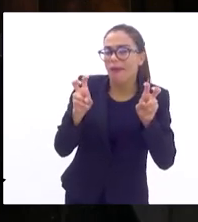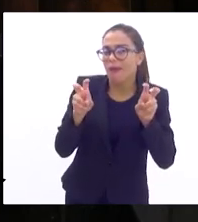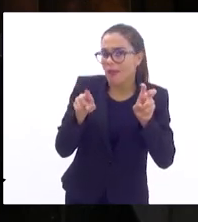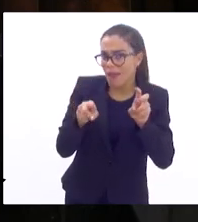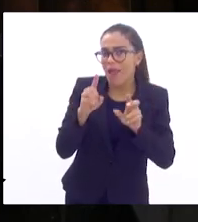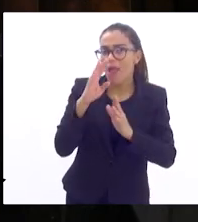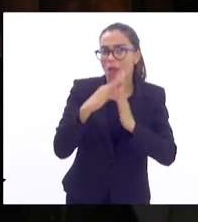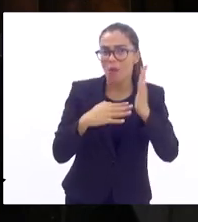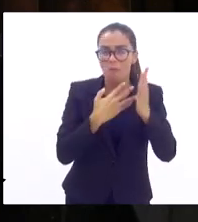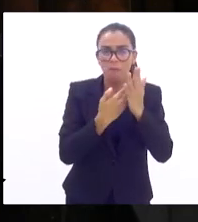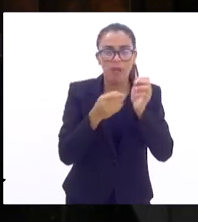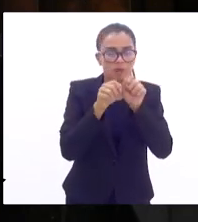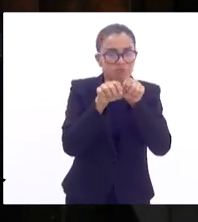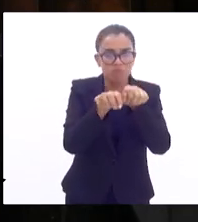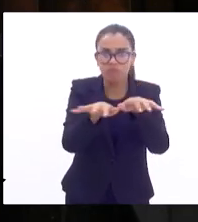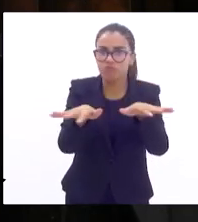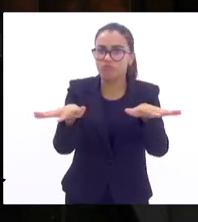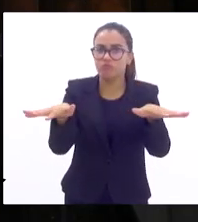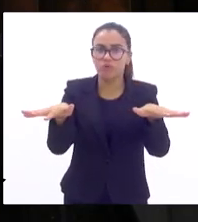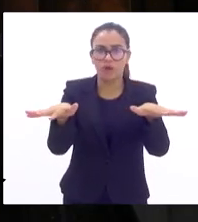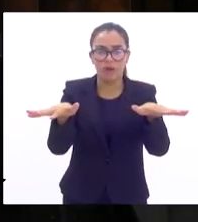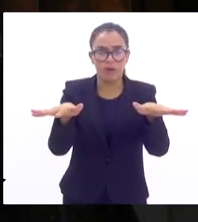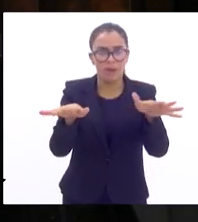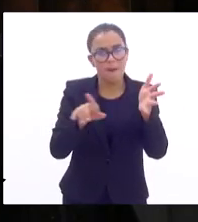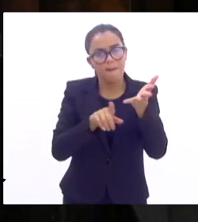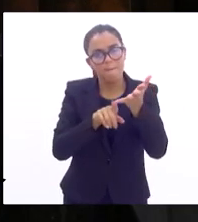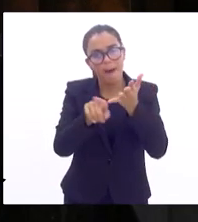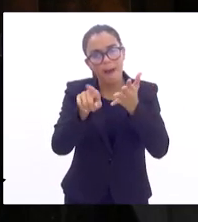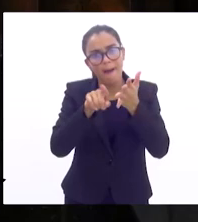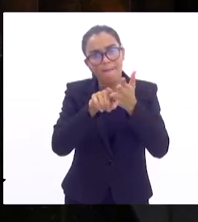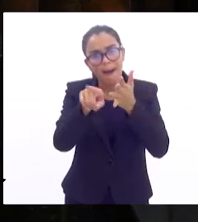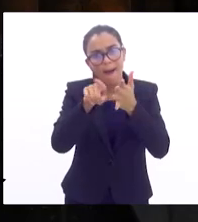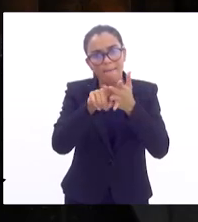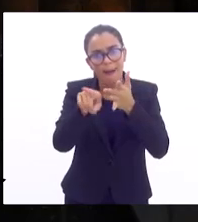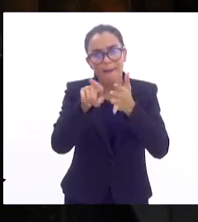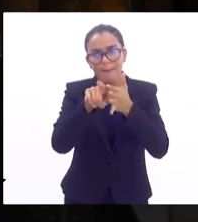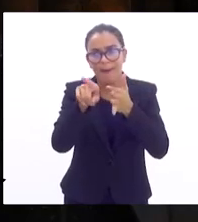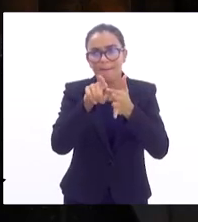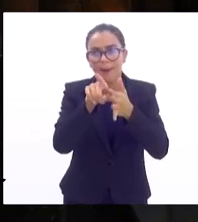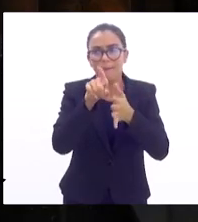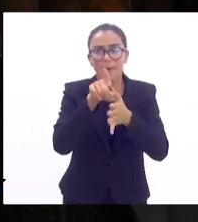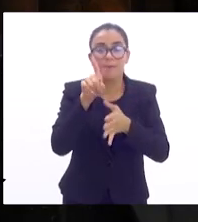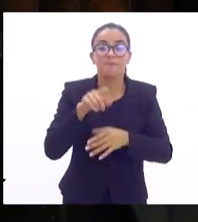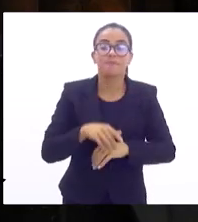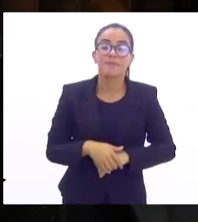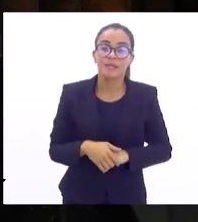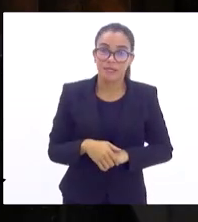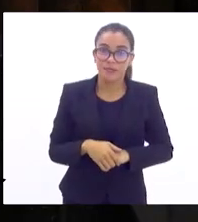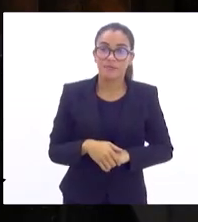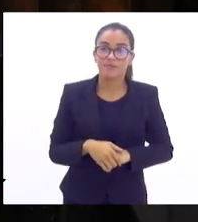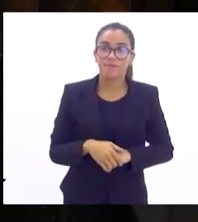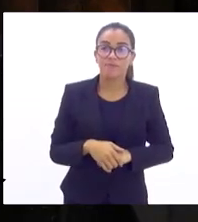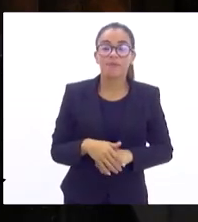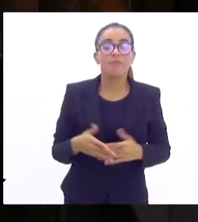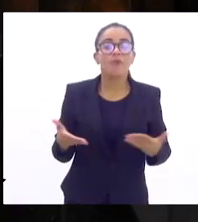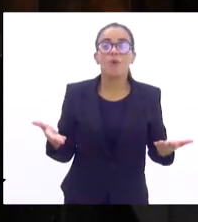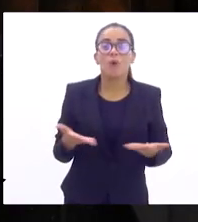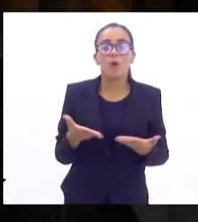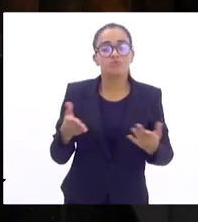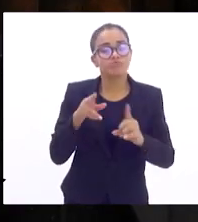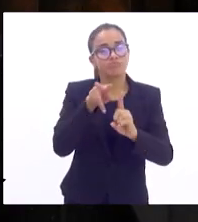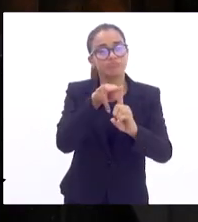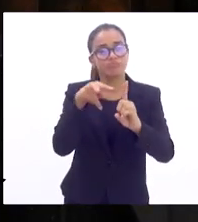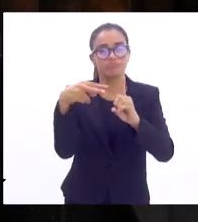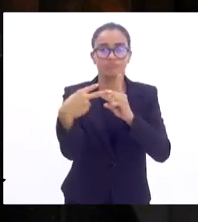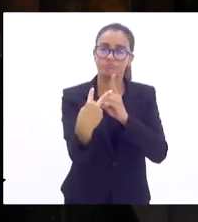abrangente que pega hoje a concepção